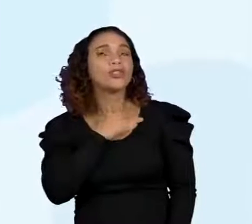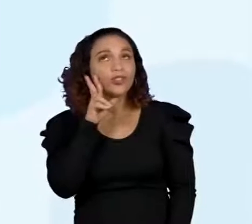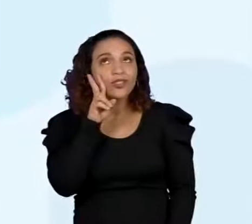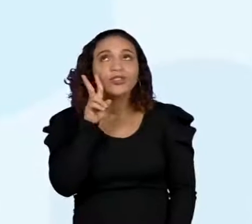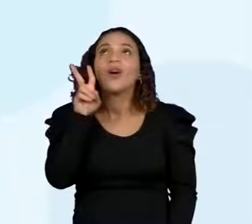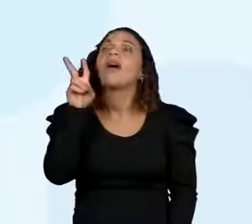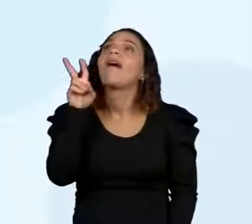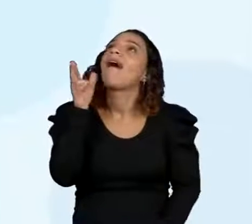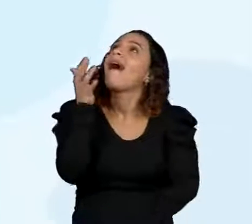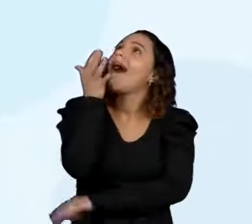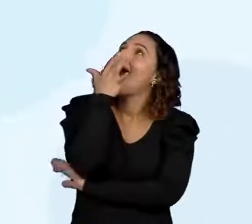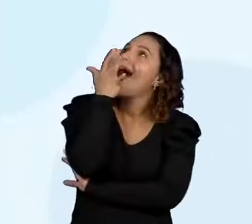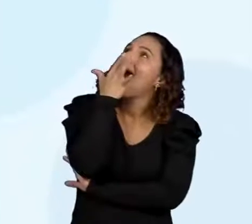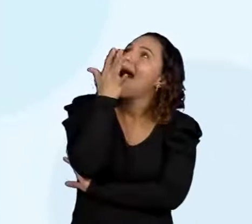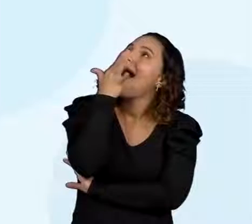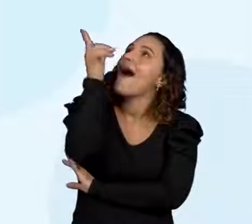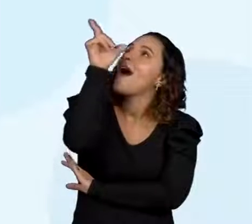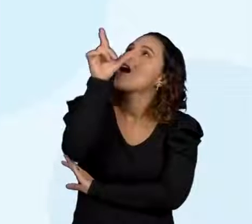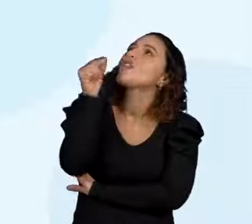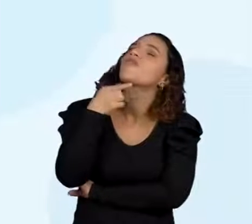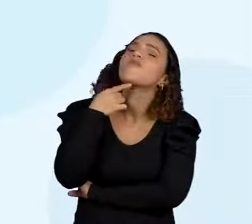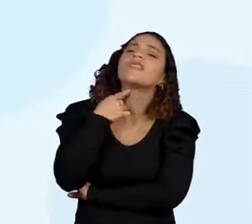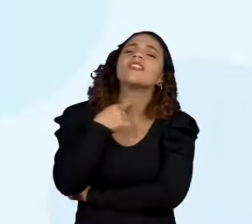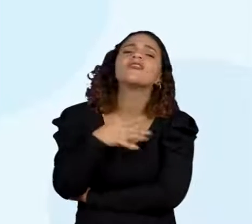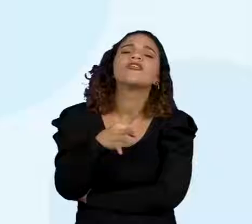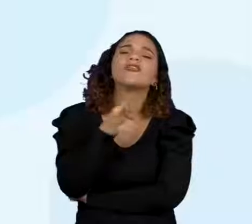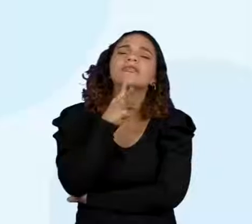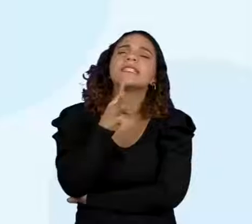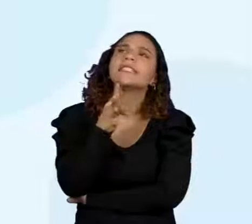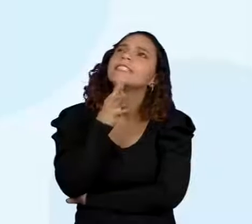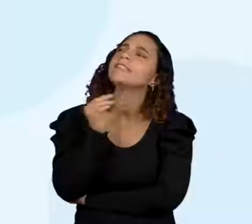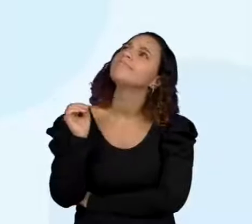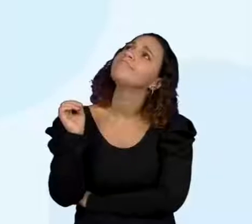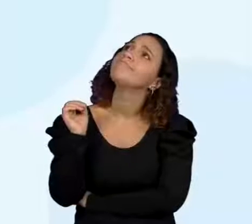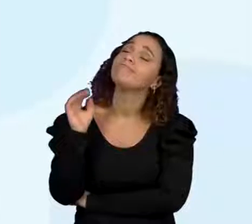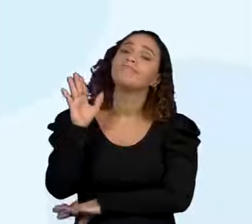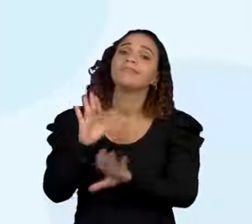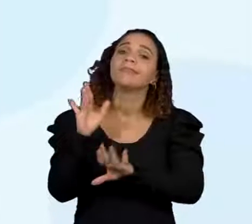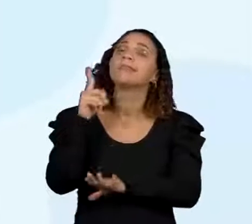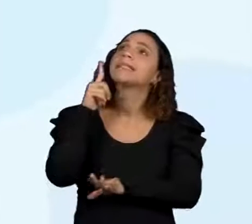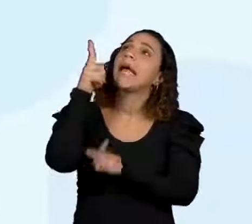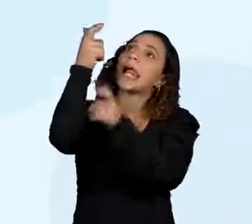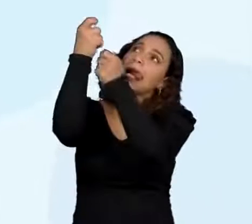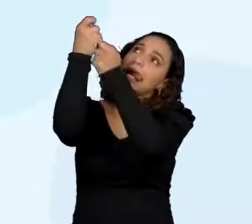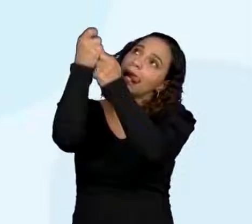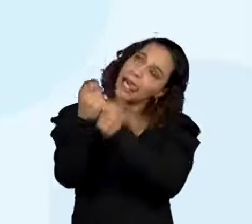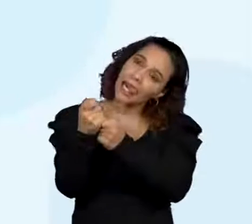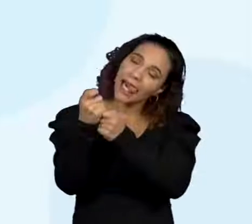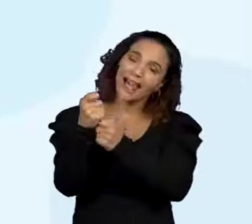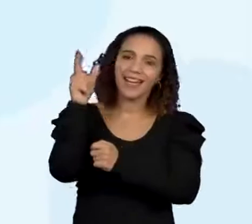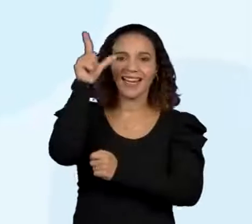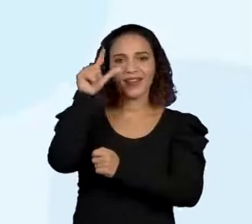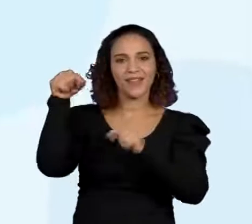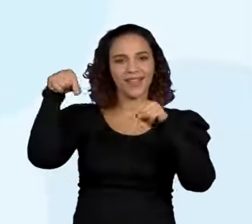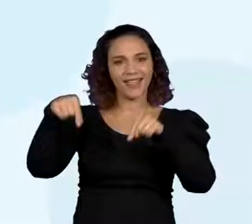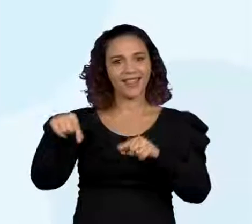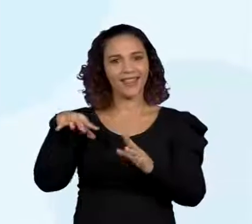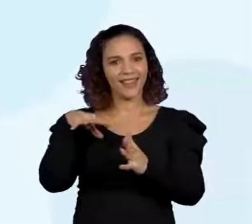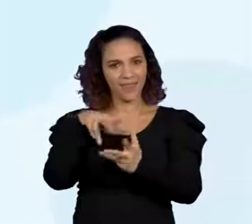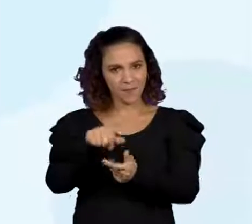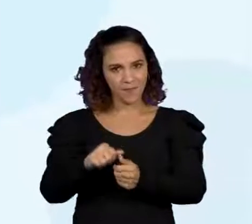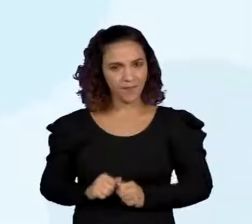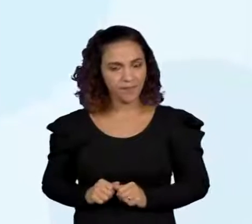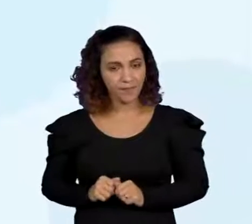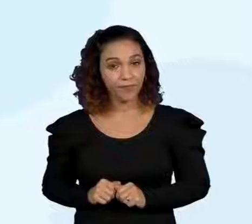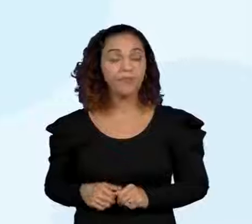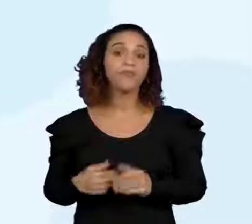Lua, queria conhecê-la melhor e talvez trazê-la para a Terra. Resolveram